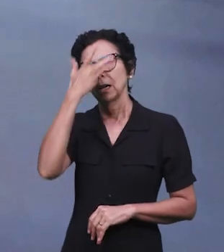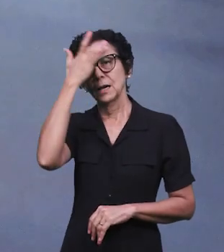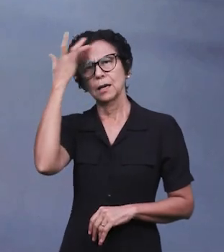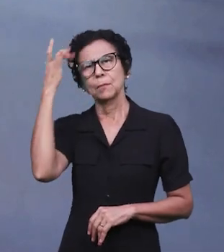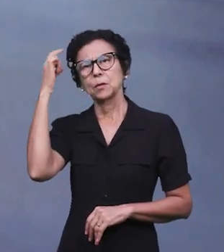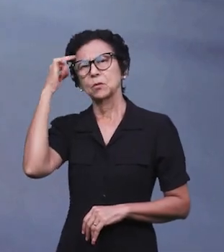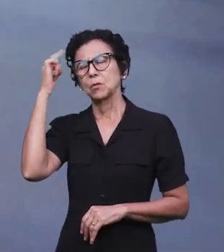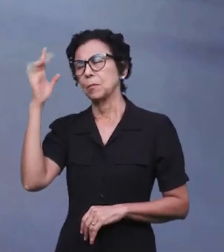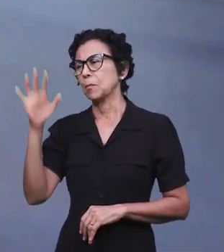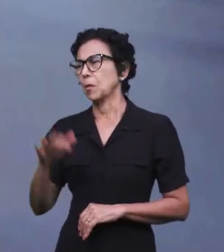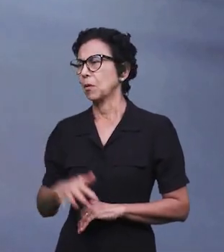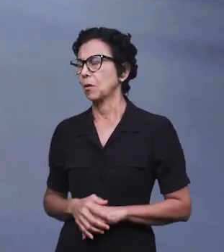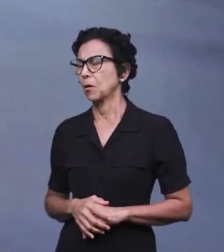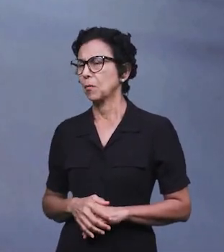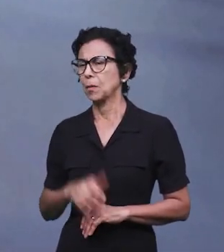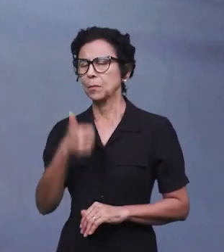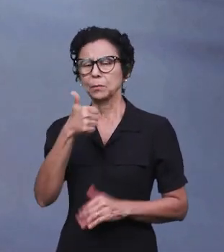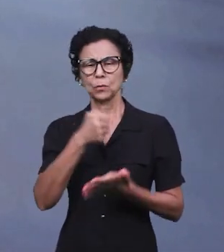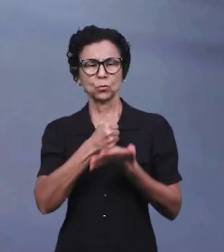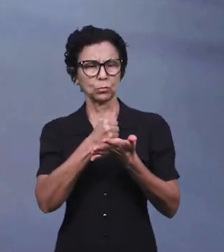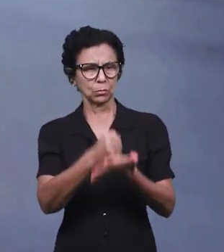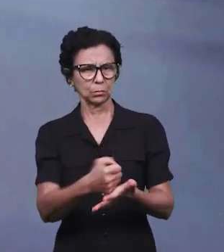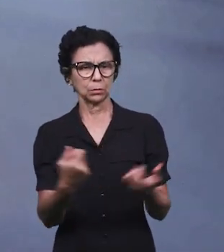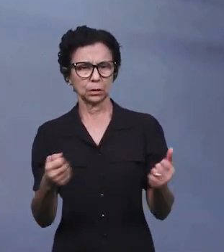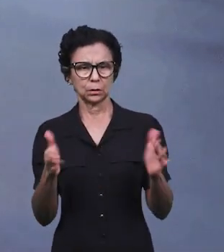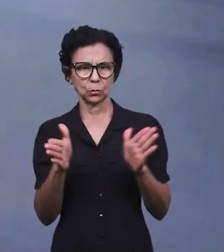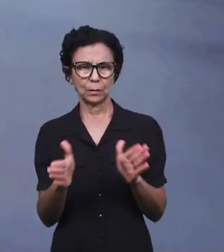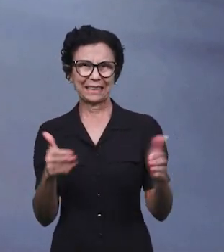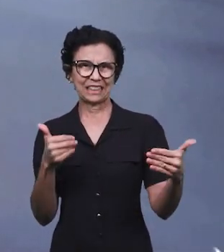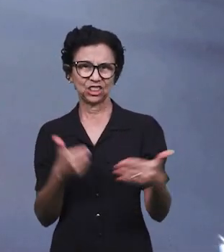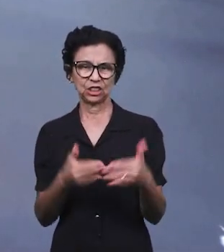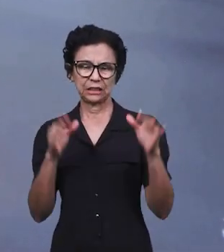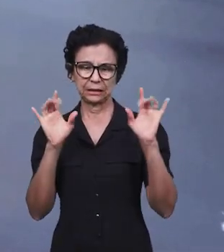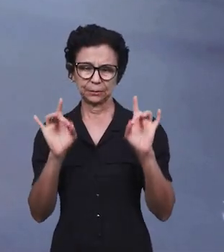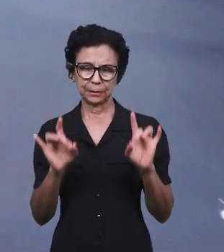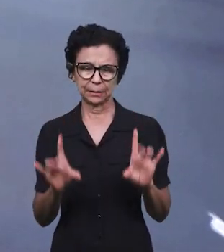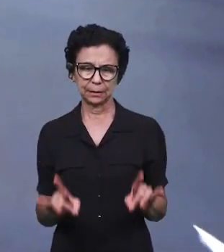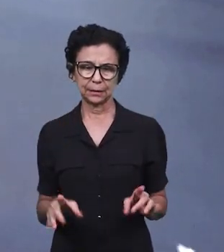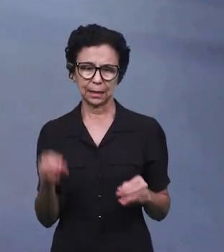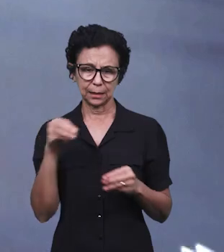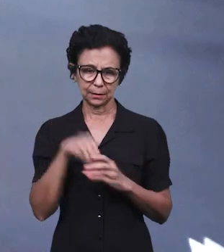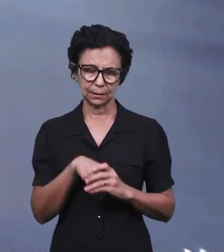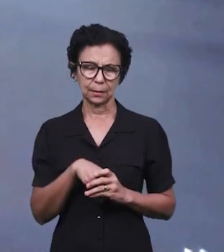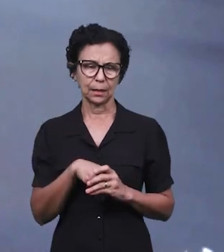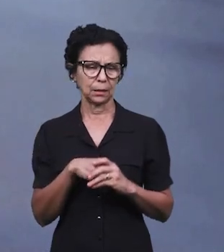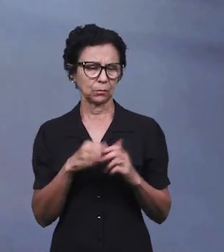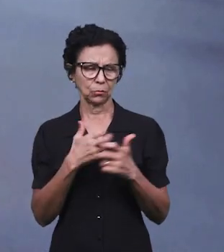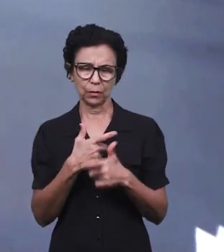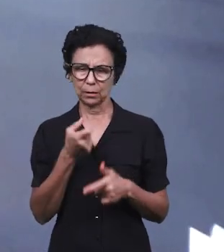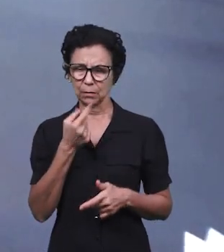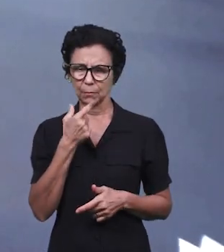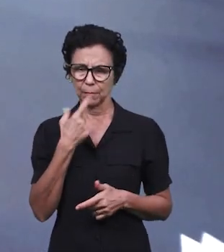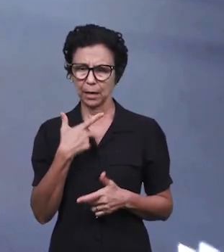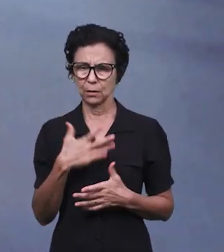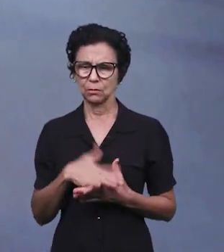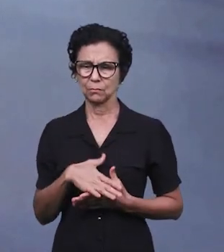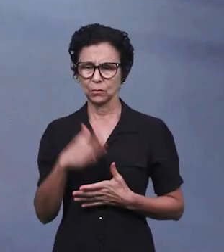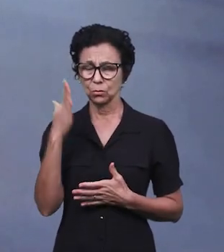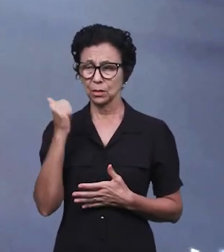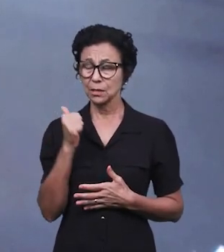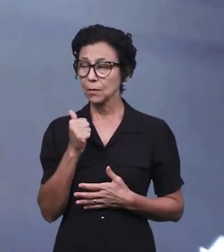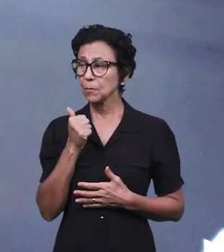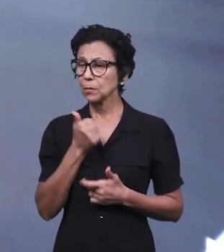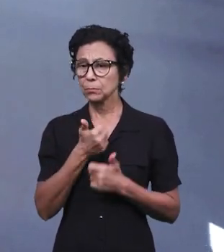kit especializado, eu preciso saber muita coisa sobre o primeiro socorro. Mas o primeiro socorro